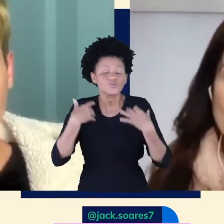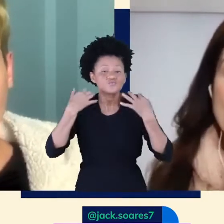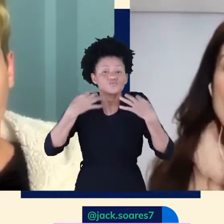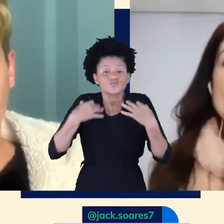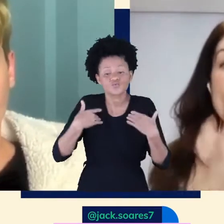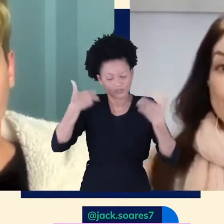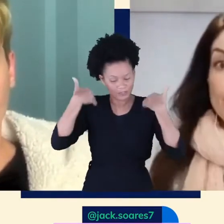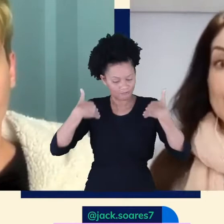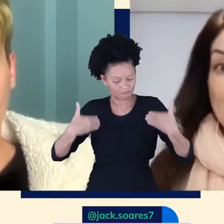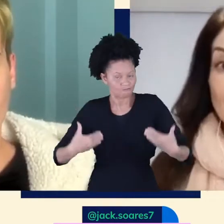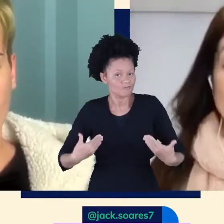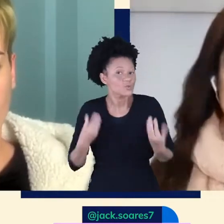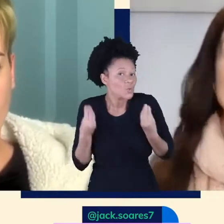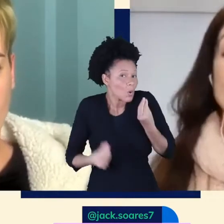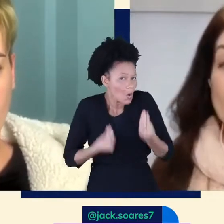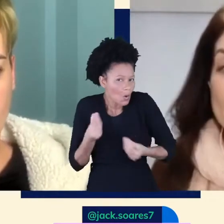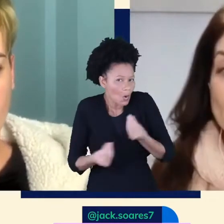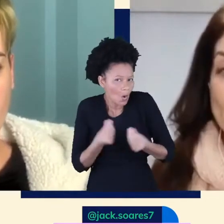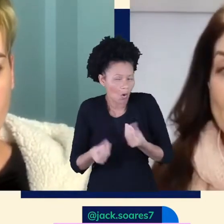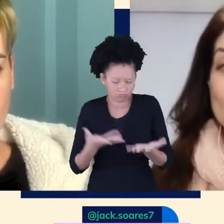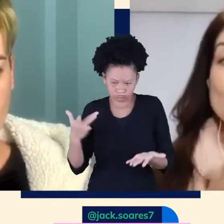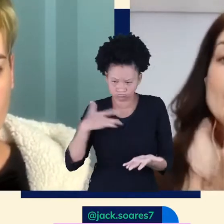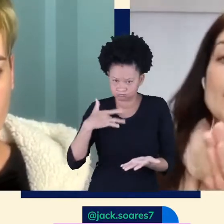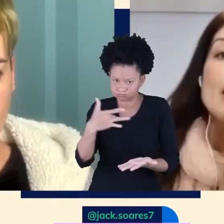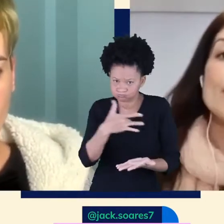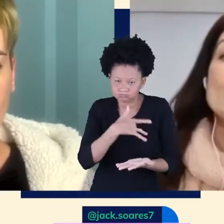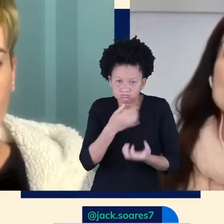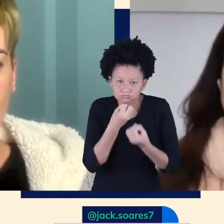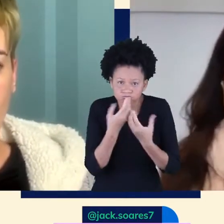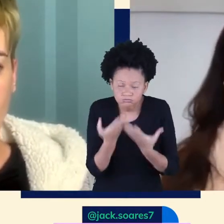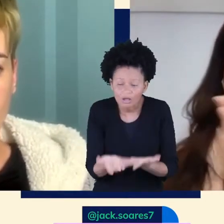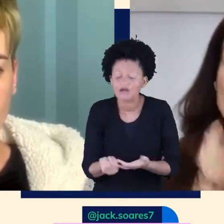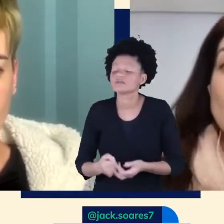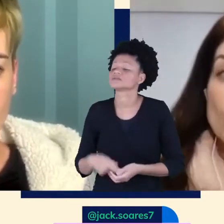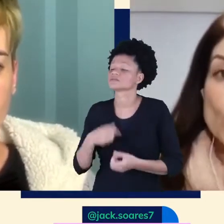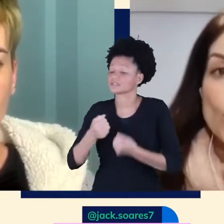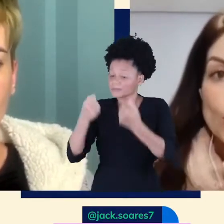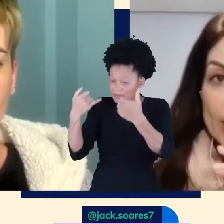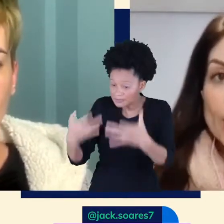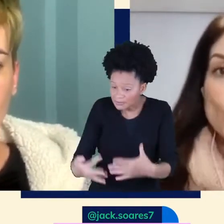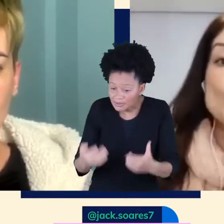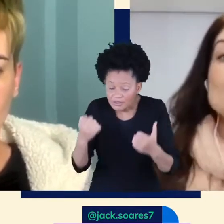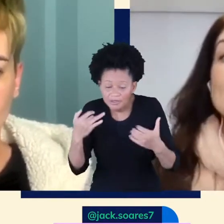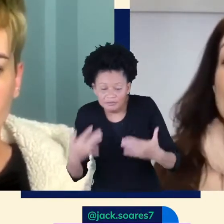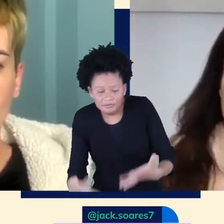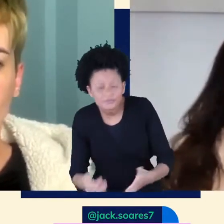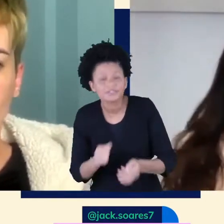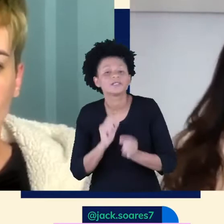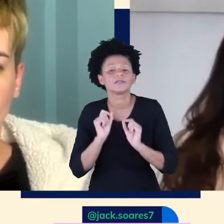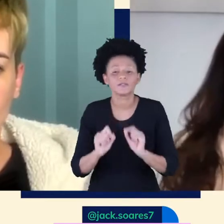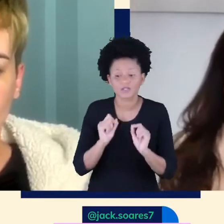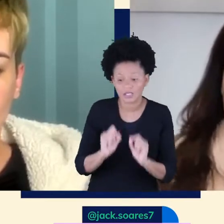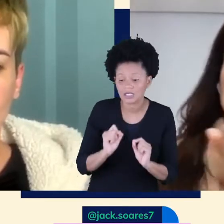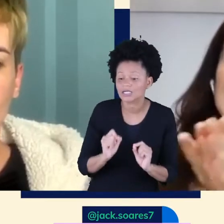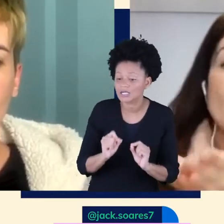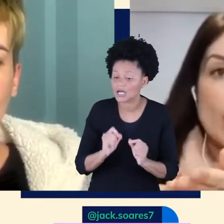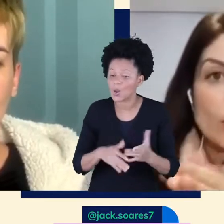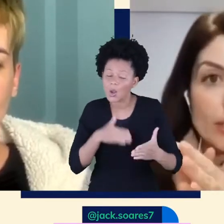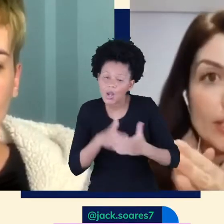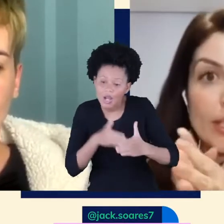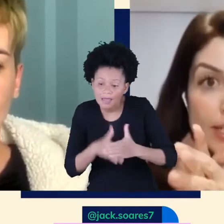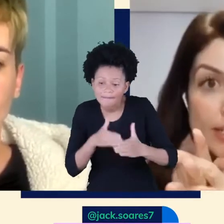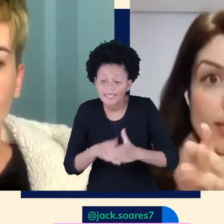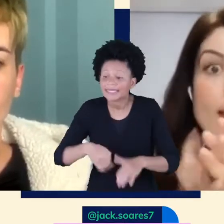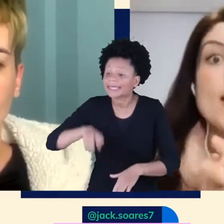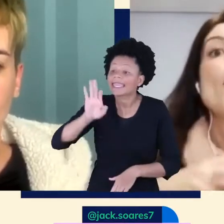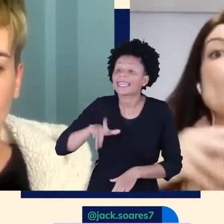é reforçar que a criança tem essa parte, sempre reforçar os limites quanto a isso, dizer quem pode dar banho e trocar fralda